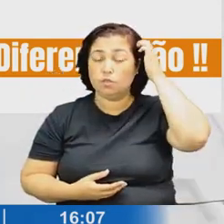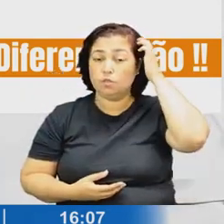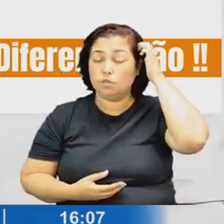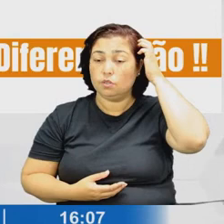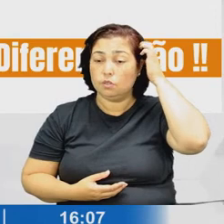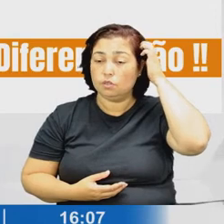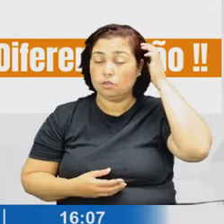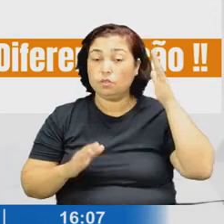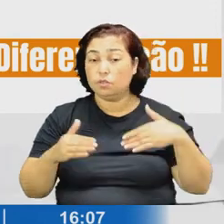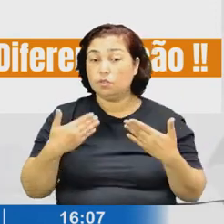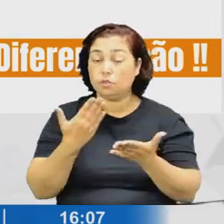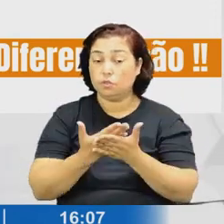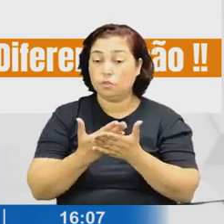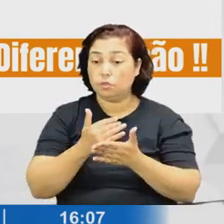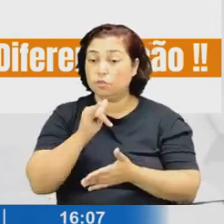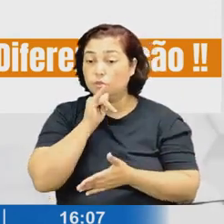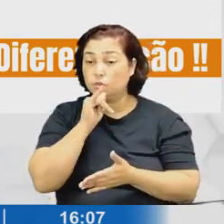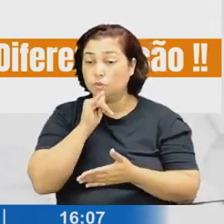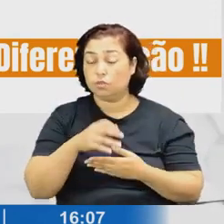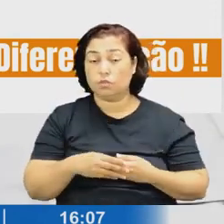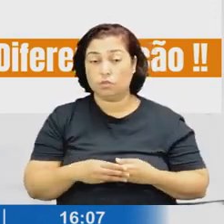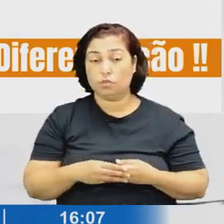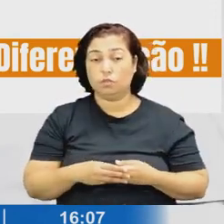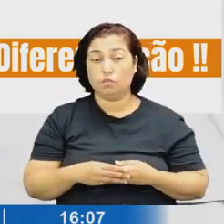gestão de crise na faculdade